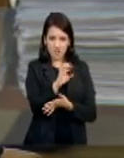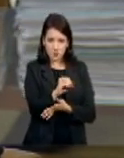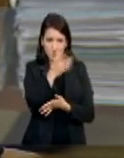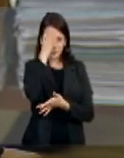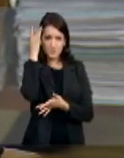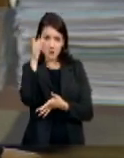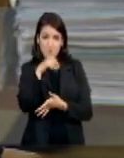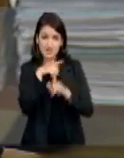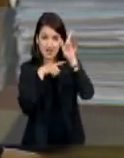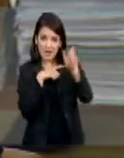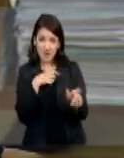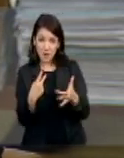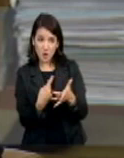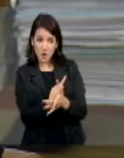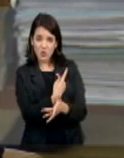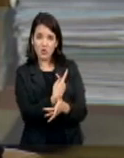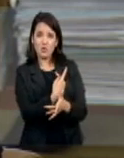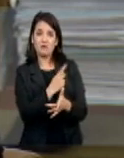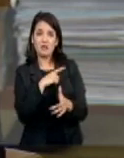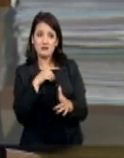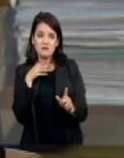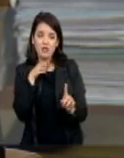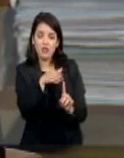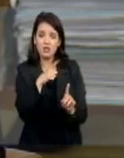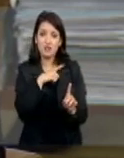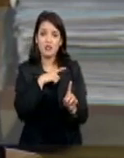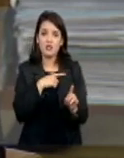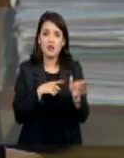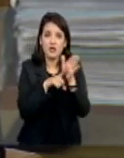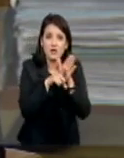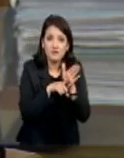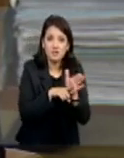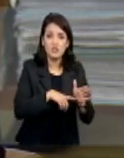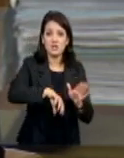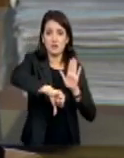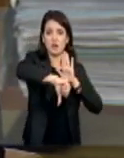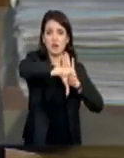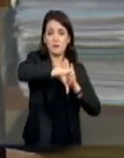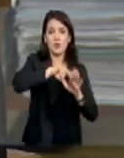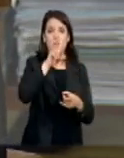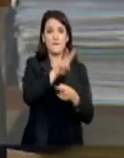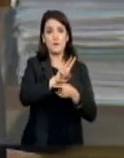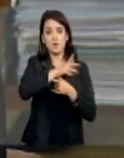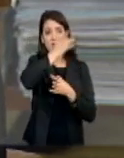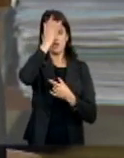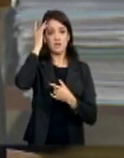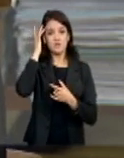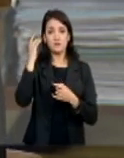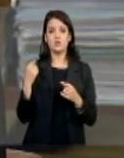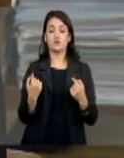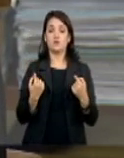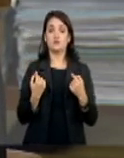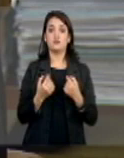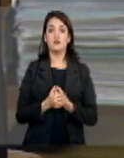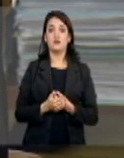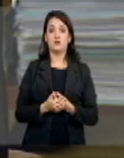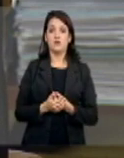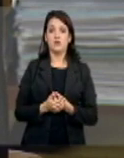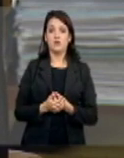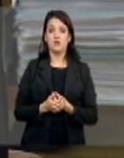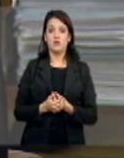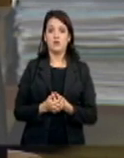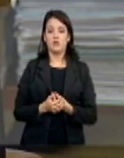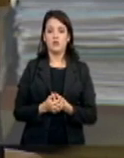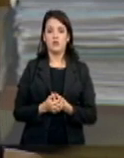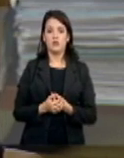criminal objetivando proteger tais pessoas não é contra é ações e eventualmente